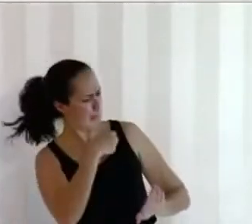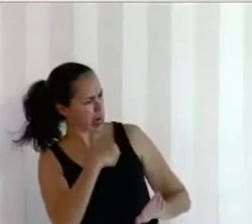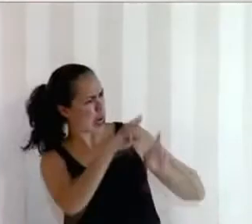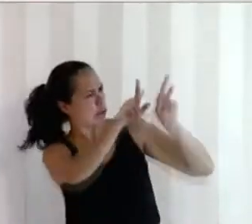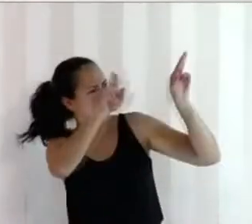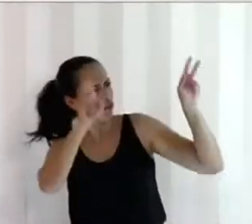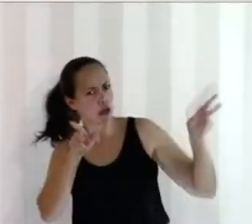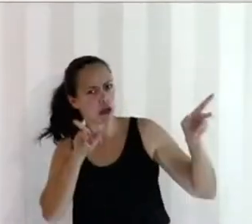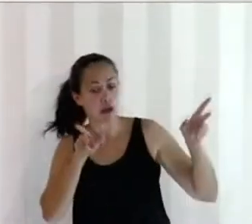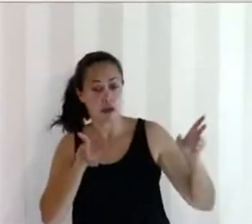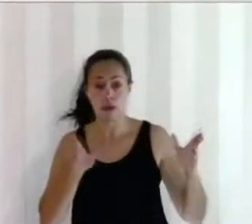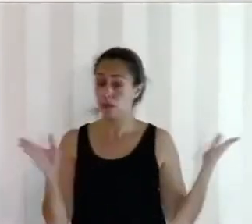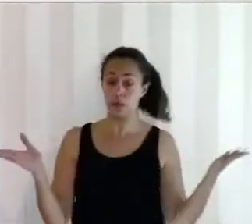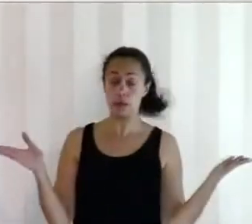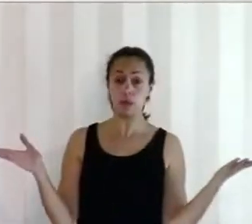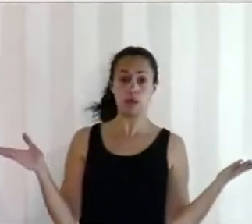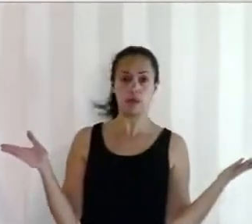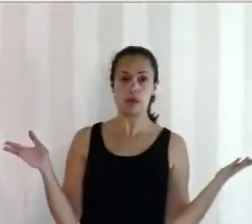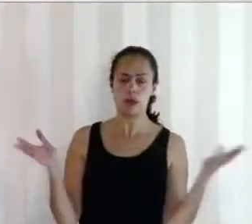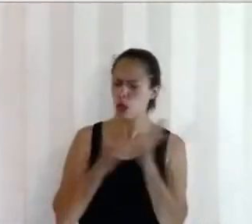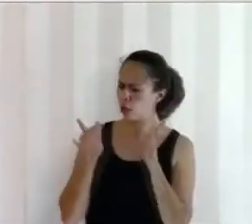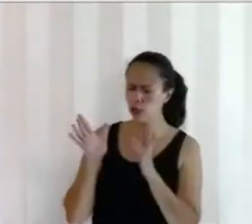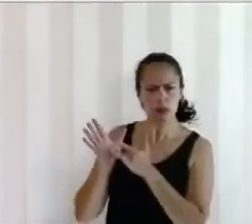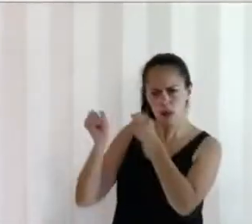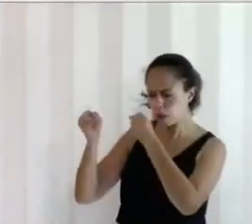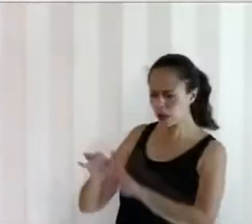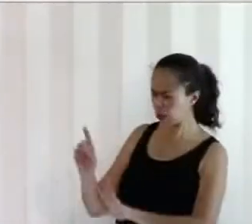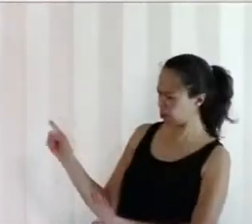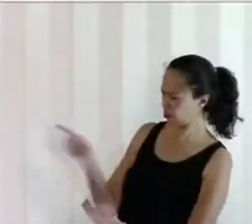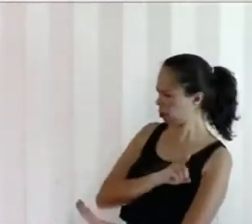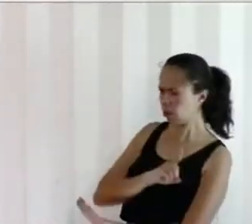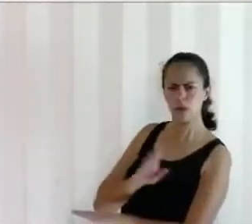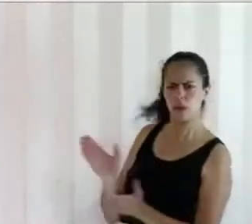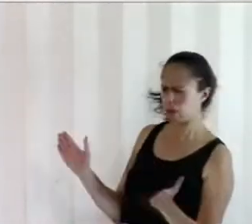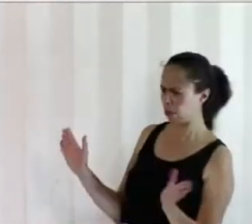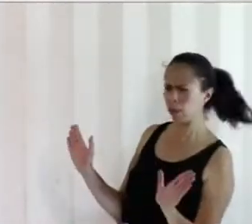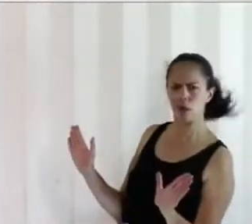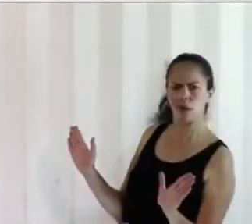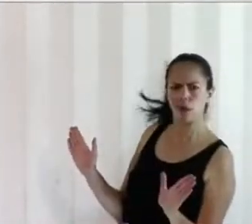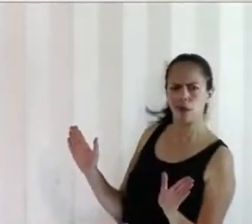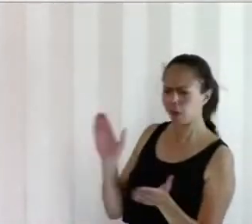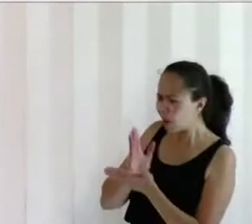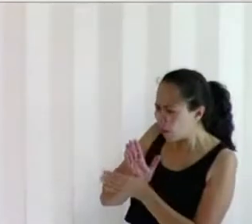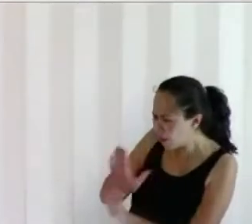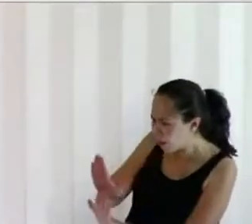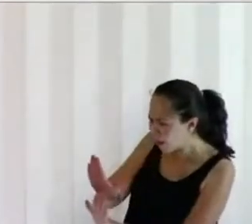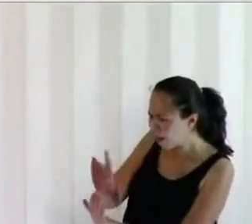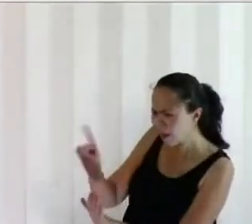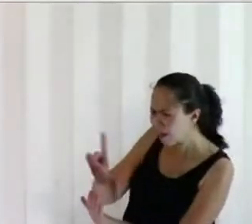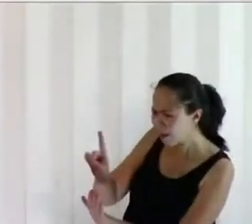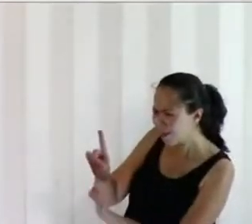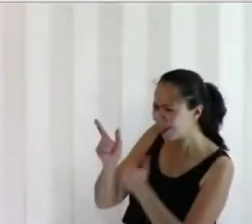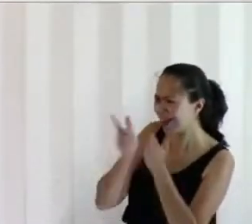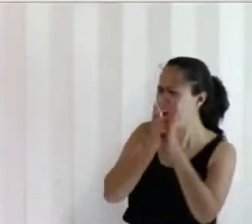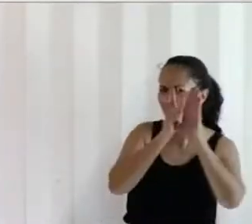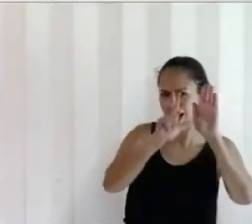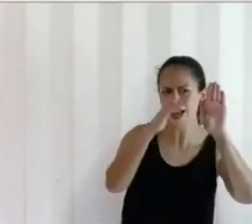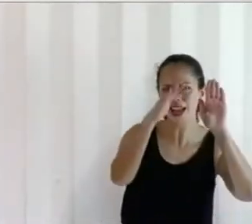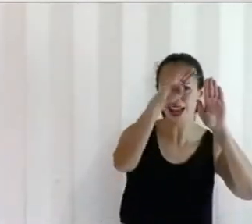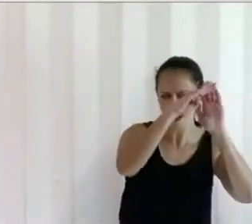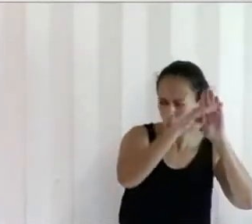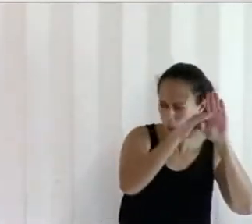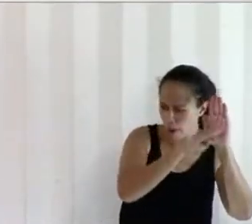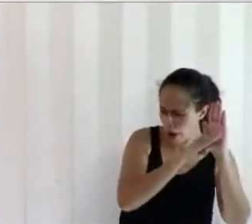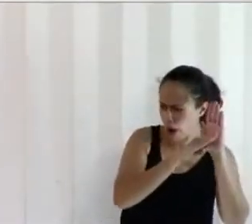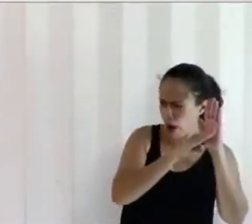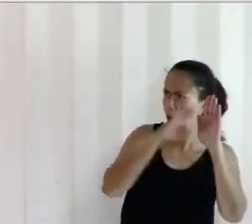para buscar ao Senhor, não era dia para cumprir as legalidades que nós poderíamos chamar